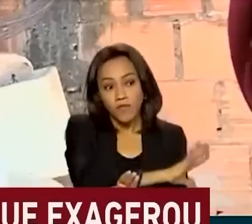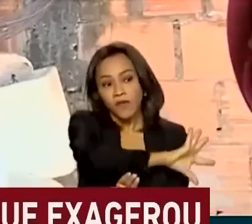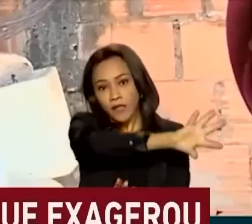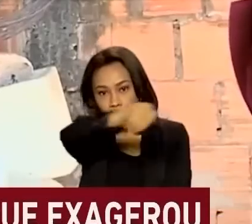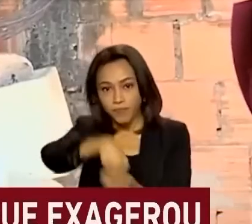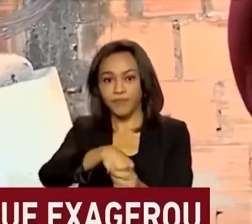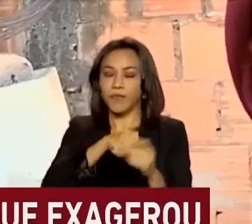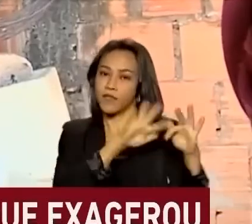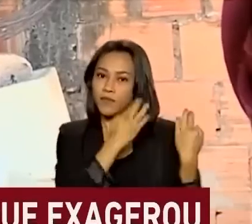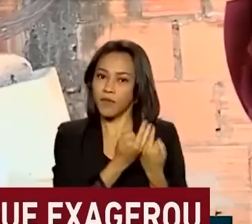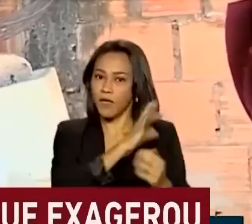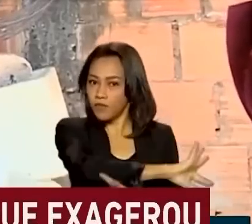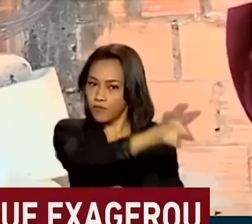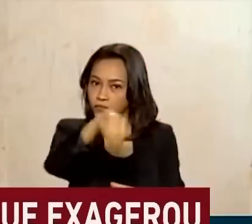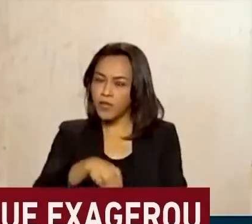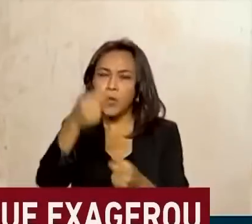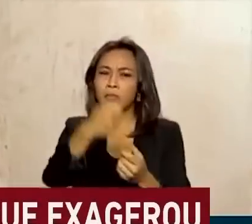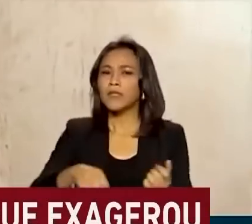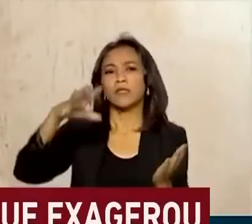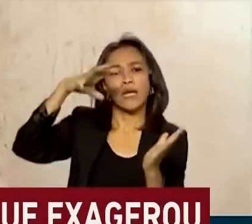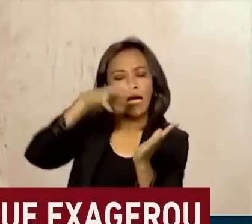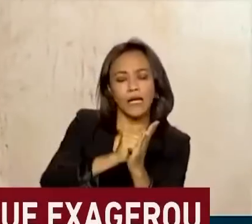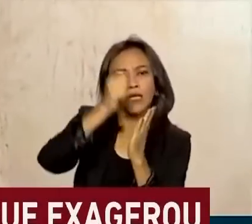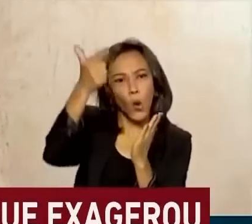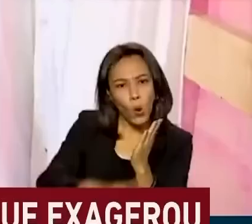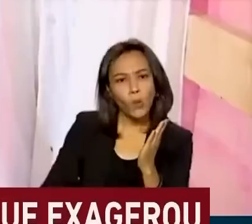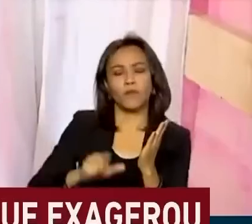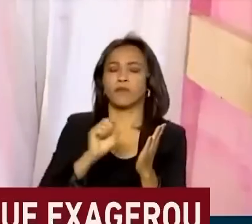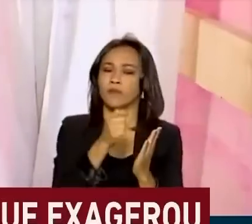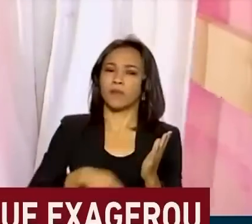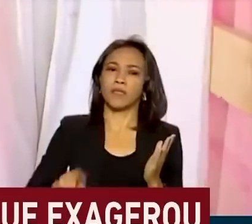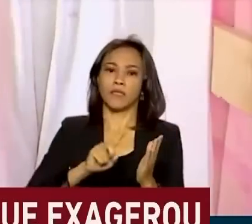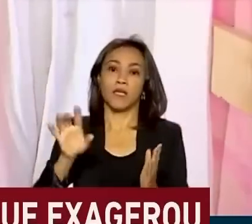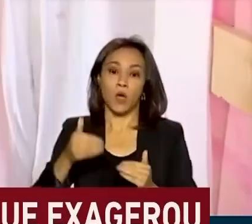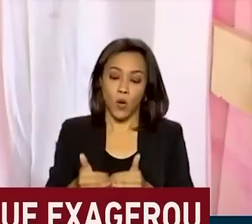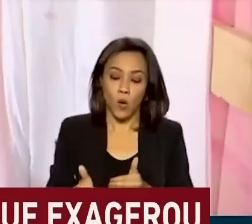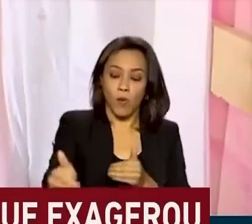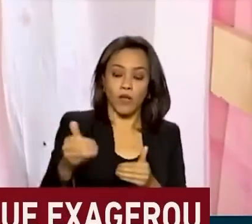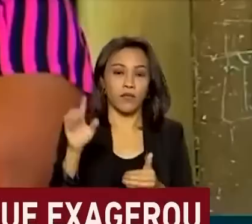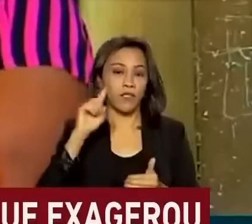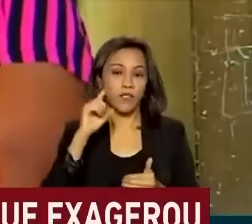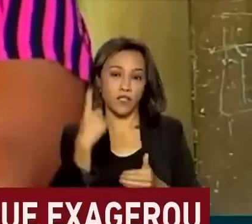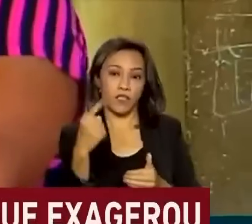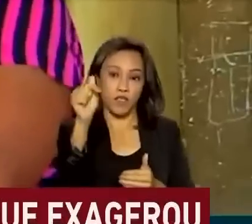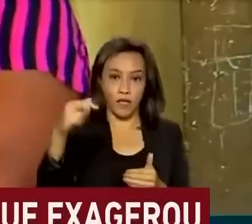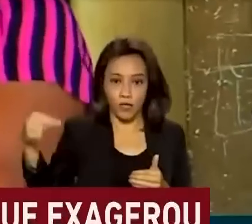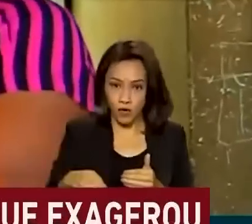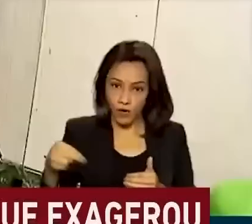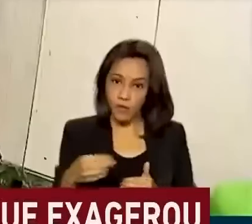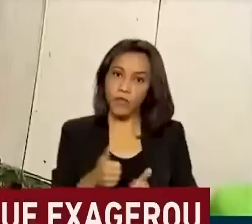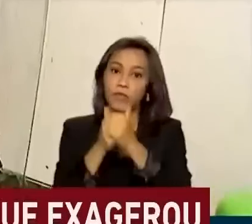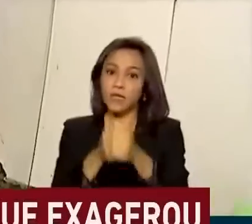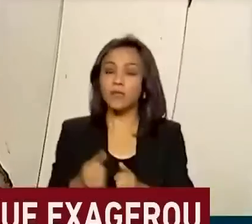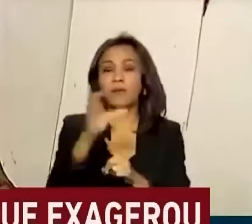mais até o final do ano. Então, é estudado isso para que possa ser apresentado nos próximos dias e o consumidor